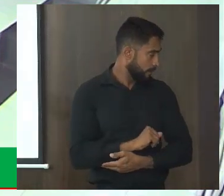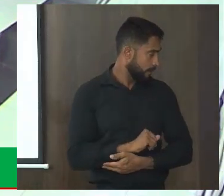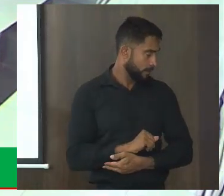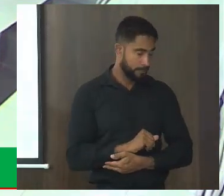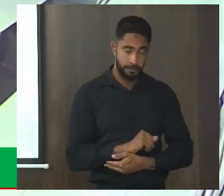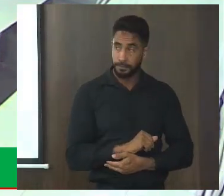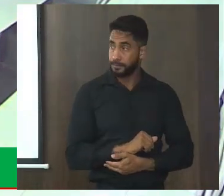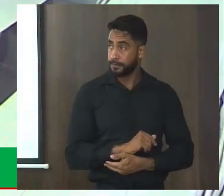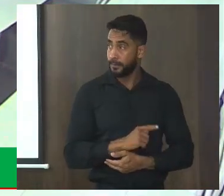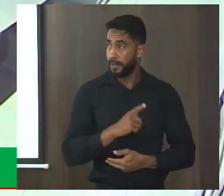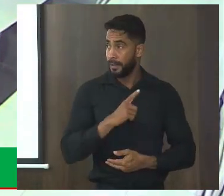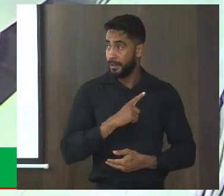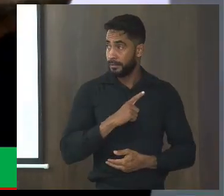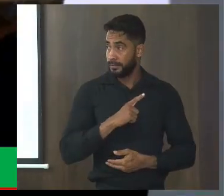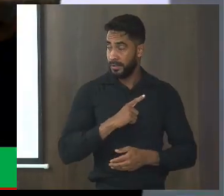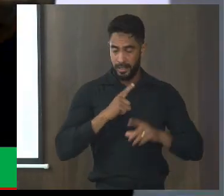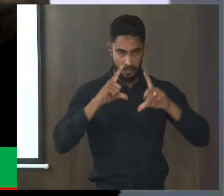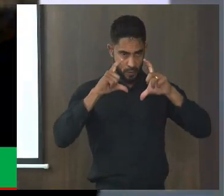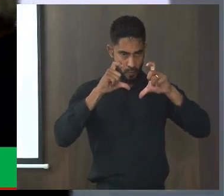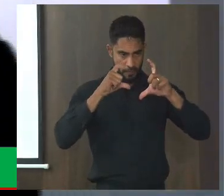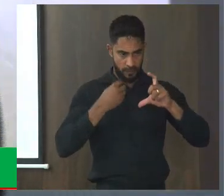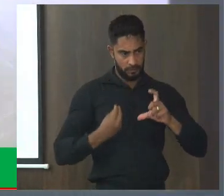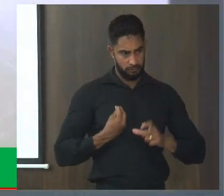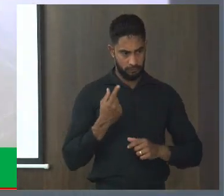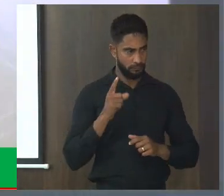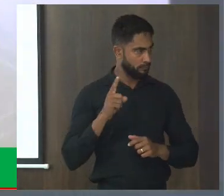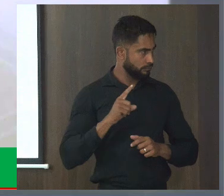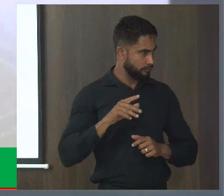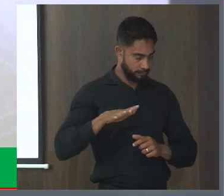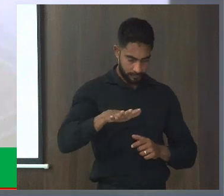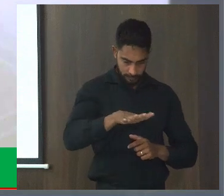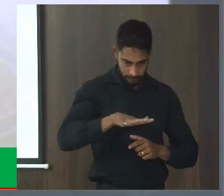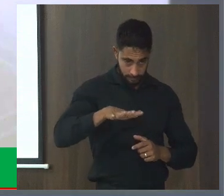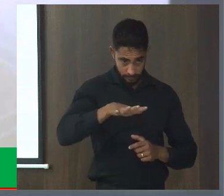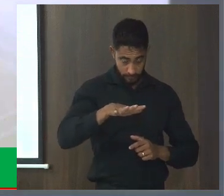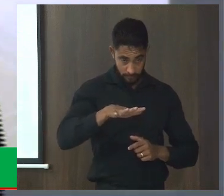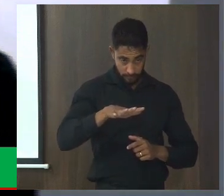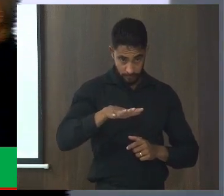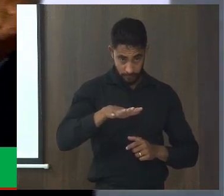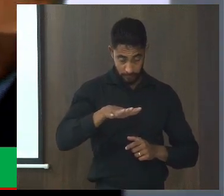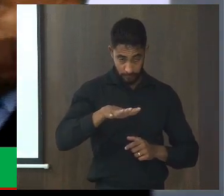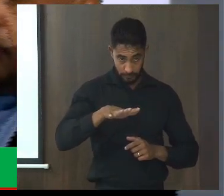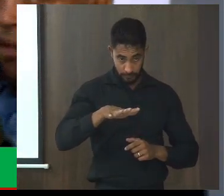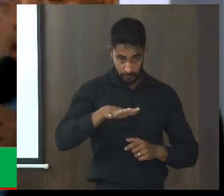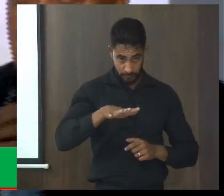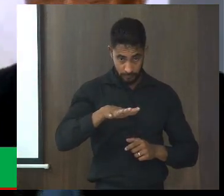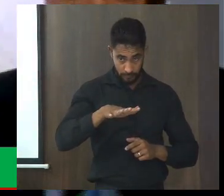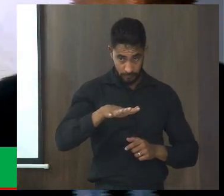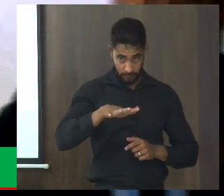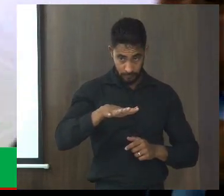Nessa área aqui, eu tenho uma foto, ela não está aqui não. Nessa área aqui, eles montaram,